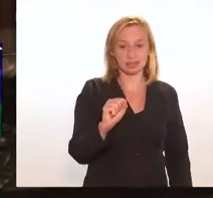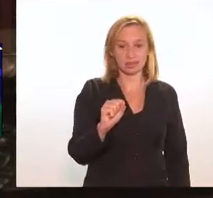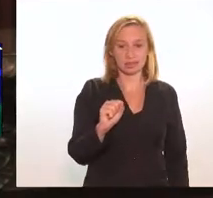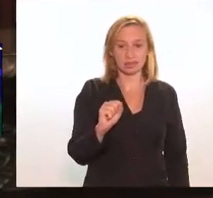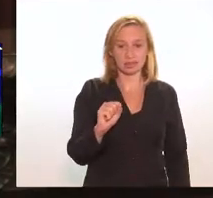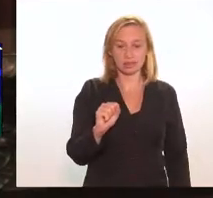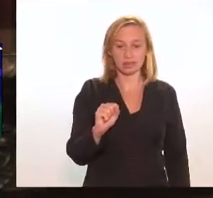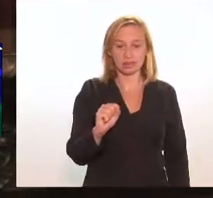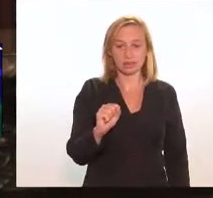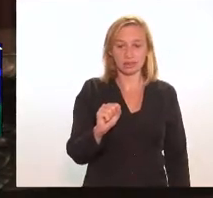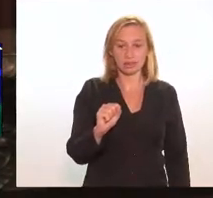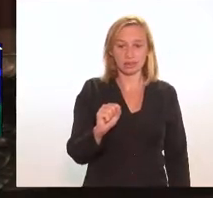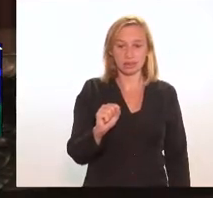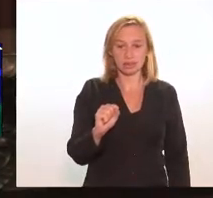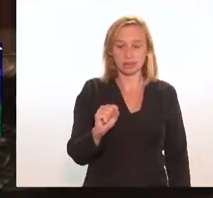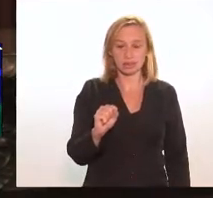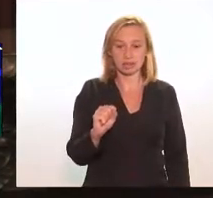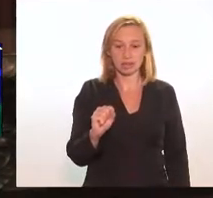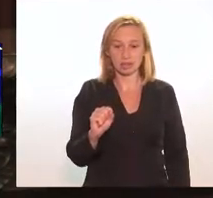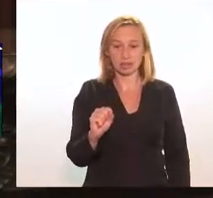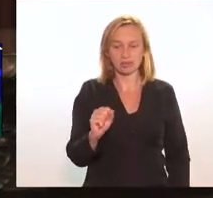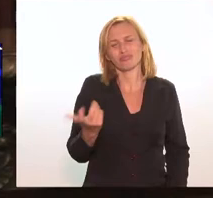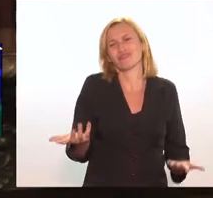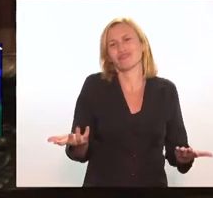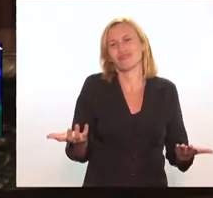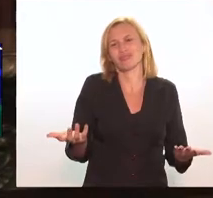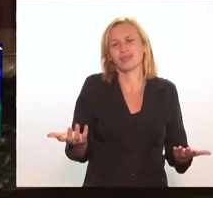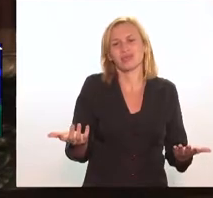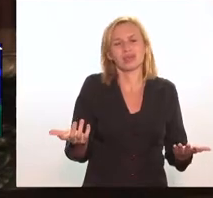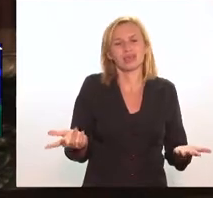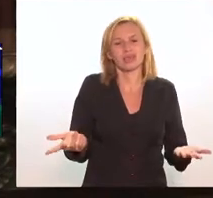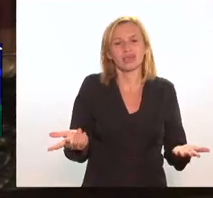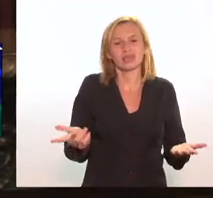Que naturalidade é isso? Isso é uma imposição.